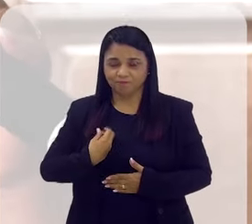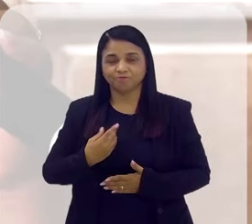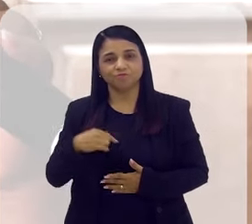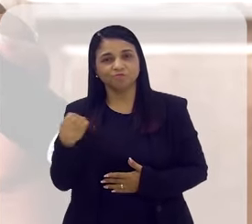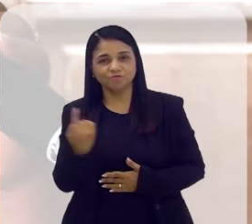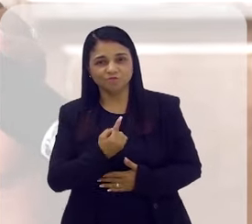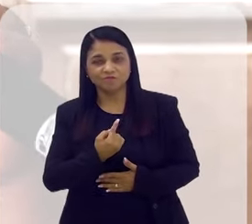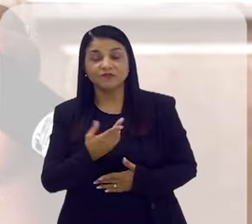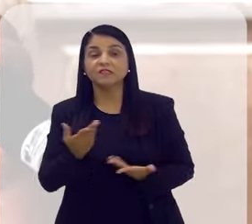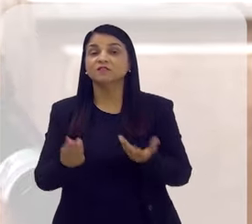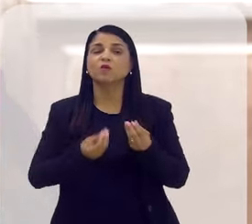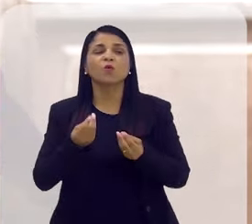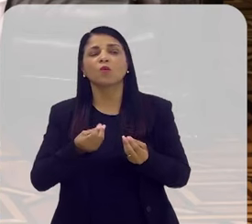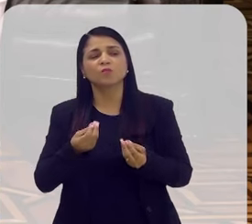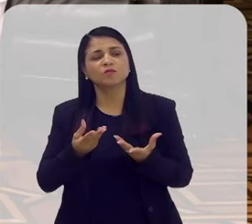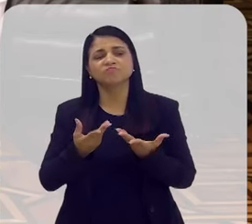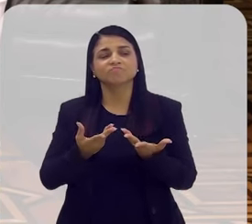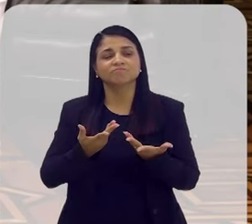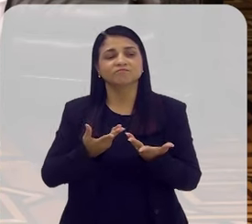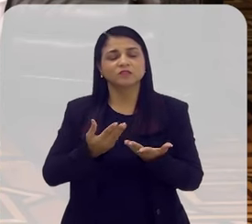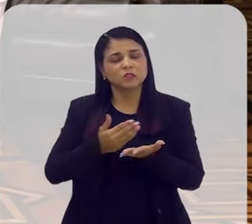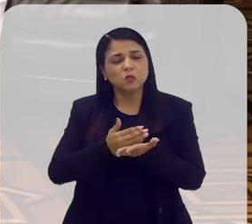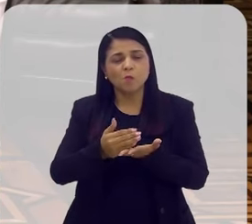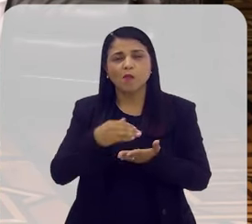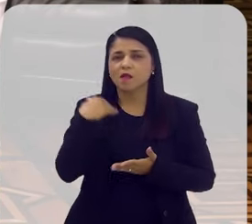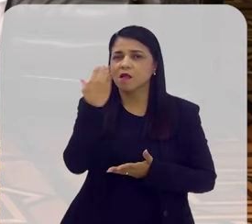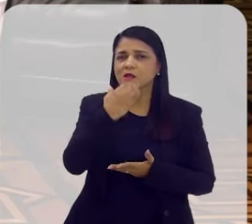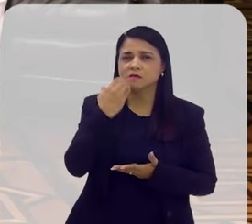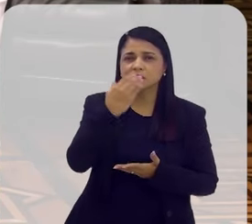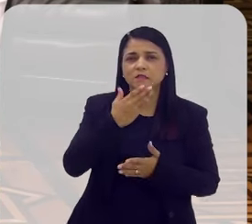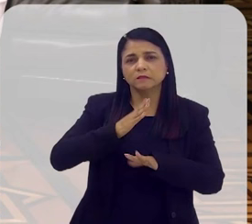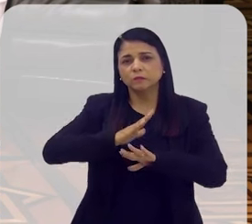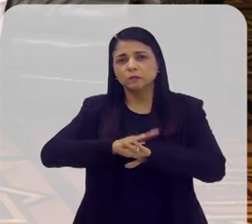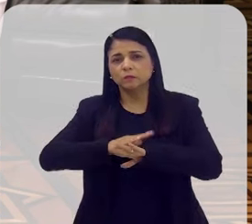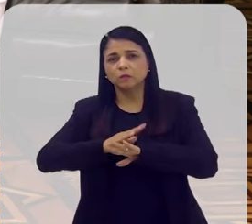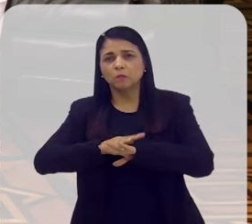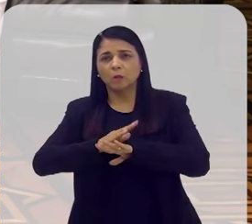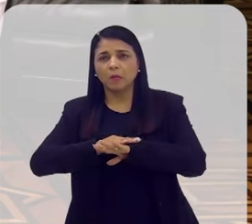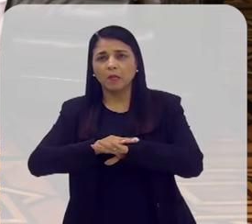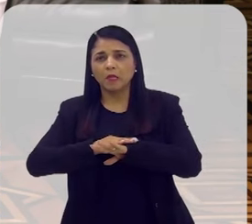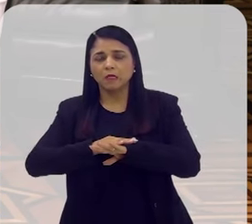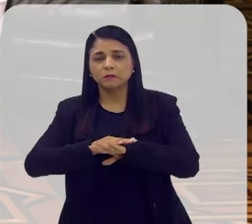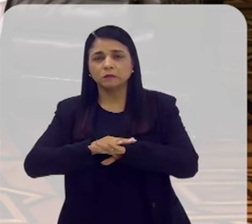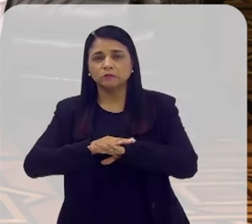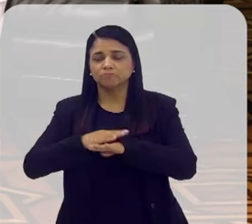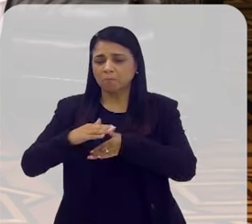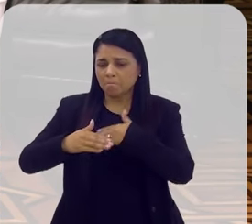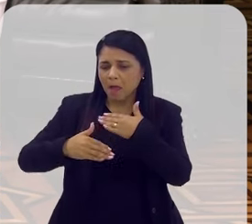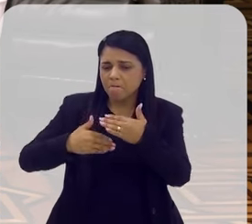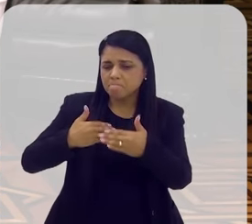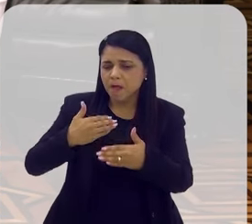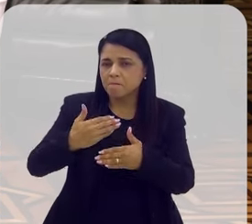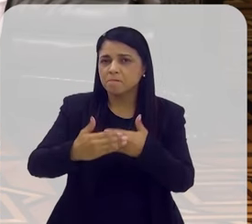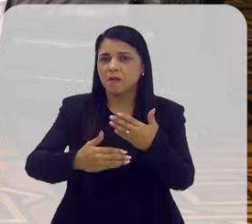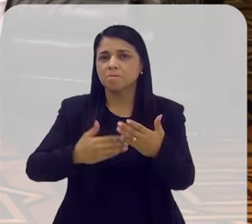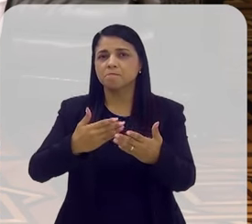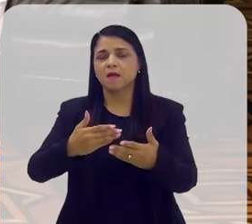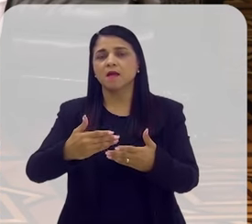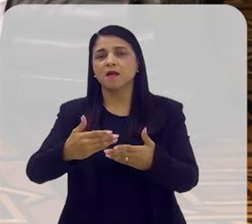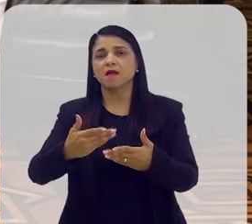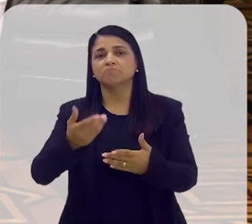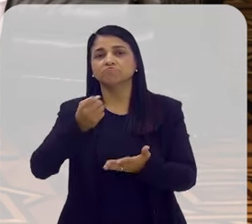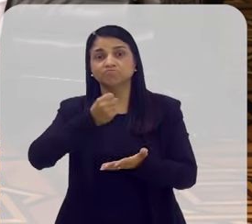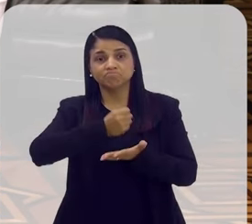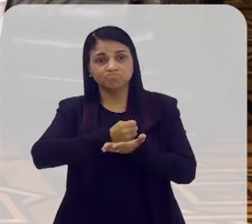nossas vidas. Rosângela, como é que foi isso? Você começa a cantar. Em um momento, leva o processo mais a